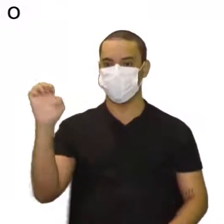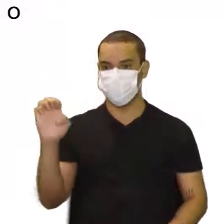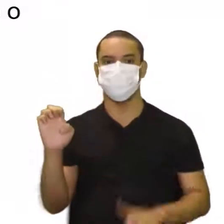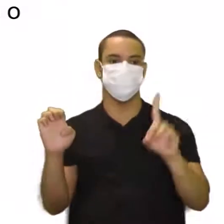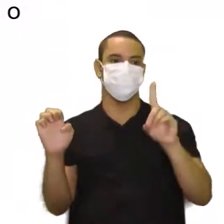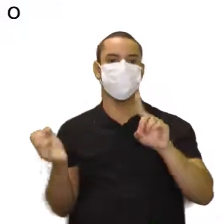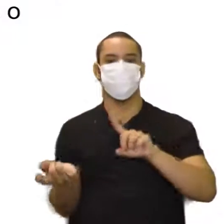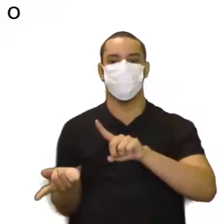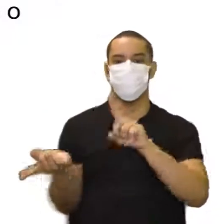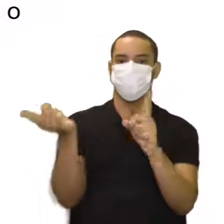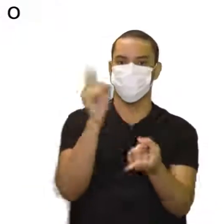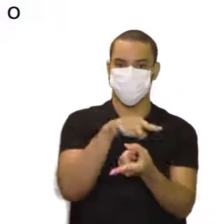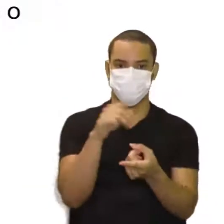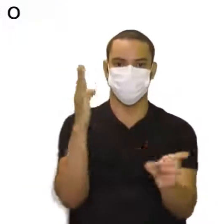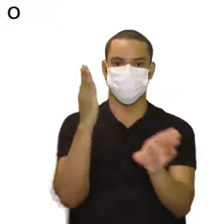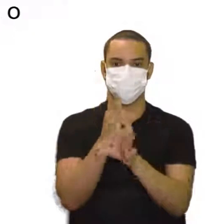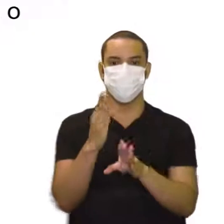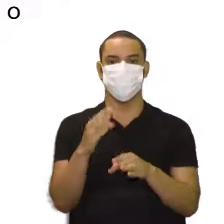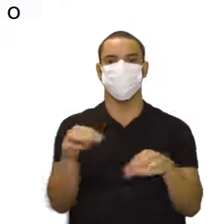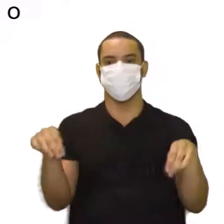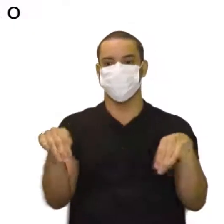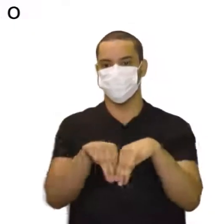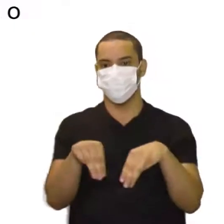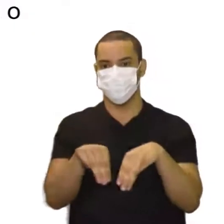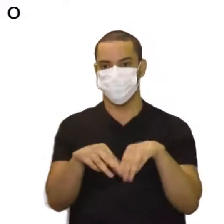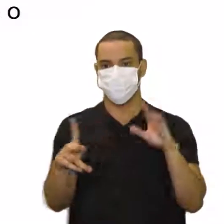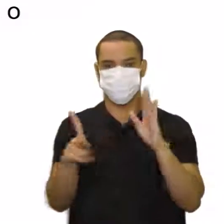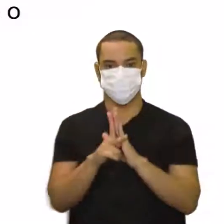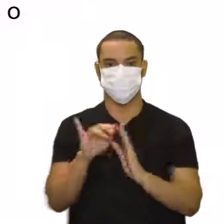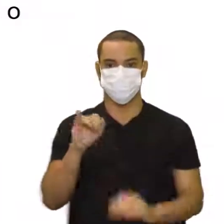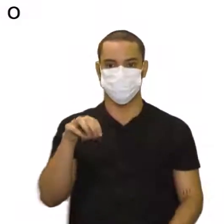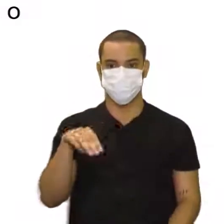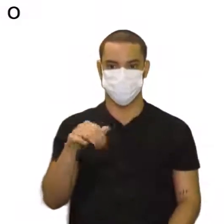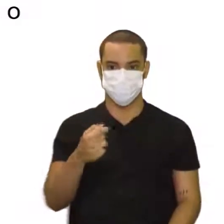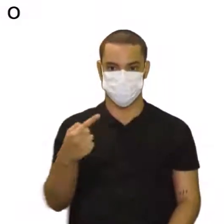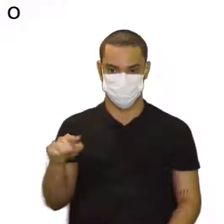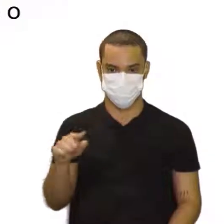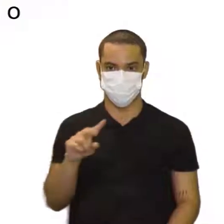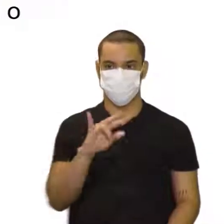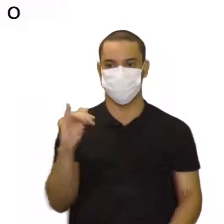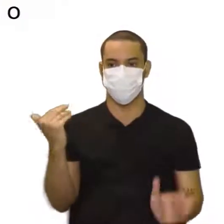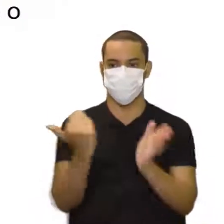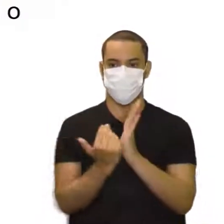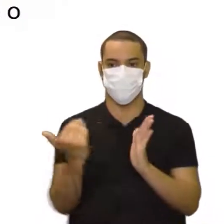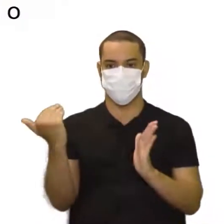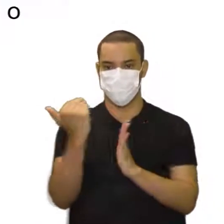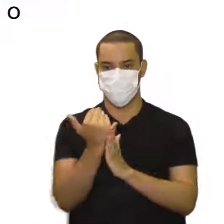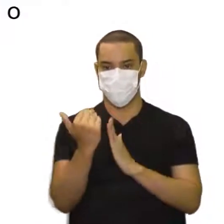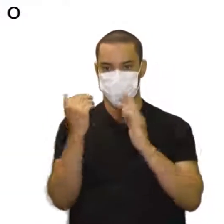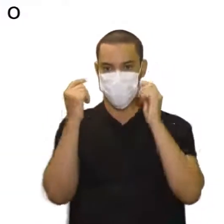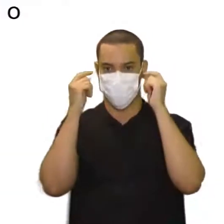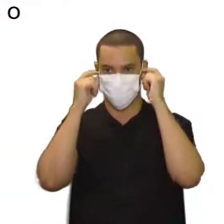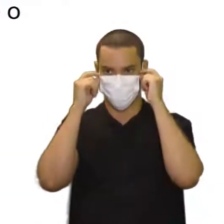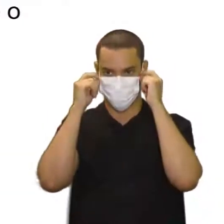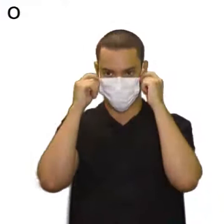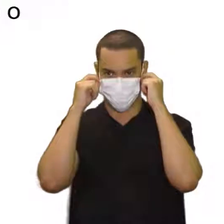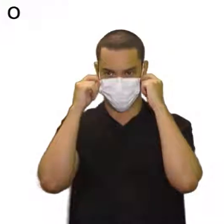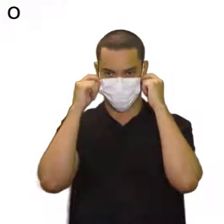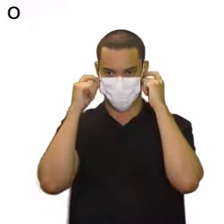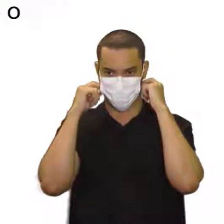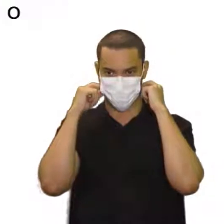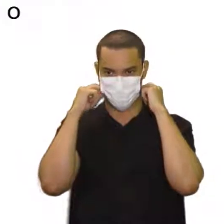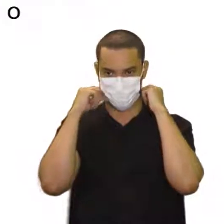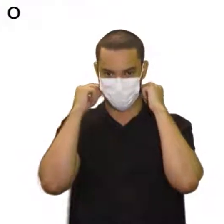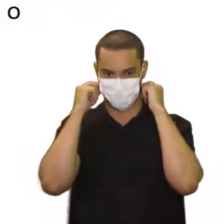campo magnético do ímã, tá aqui, o campo magnético do ímã irá aumentar, né, da direita para a esquerda,